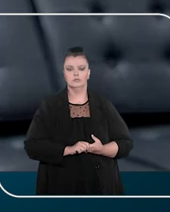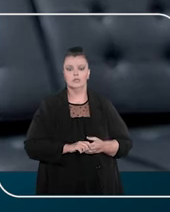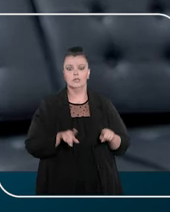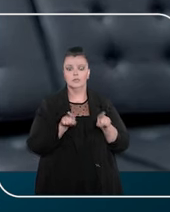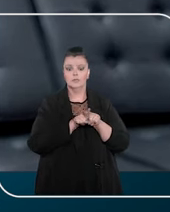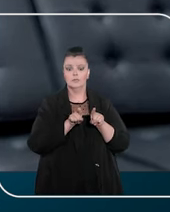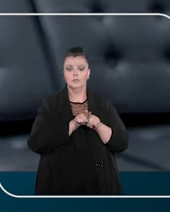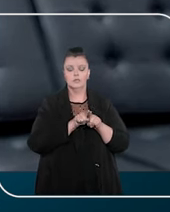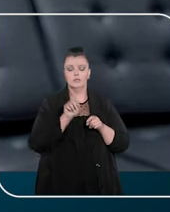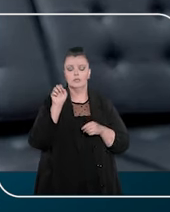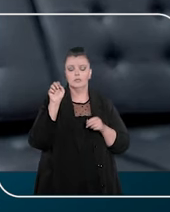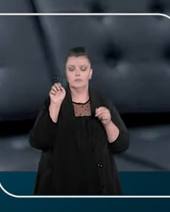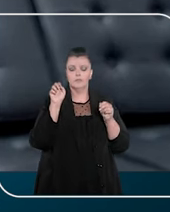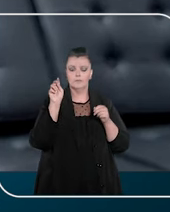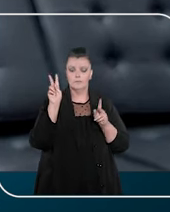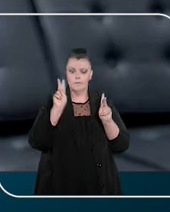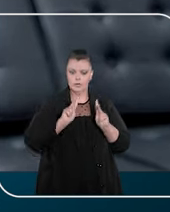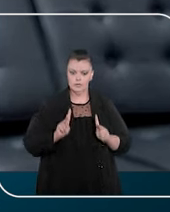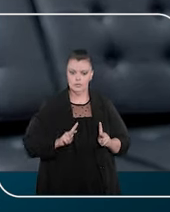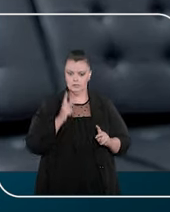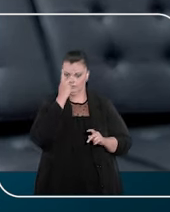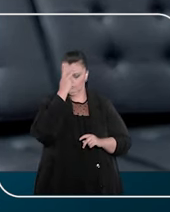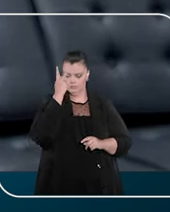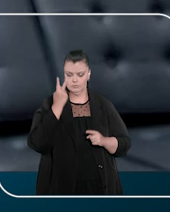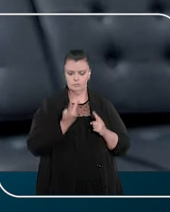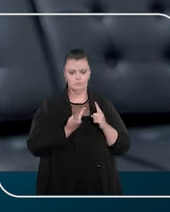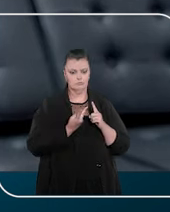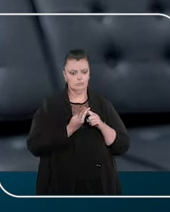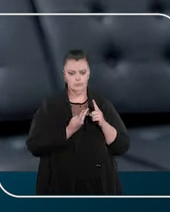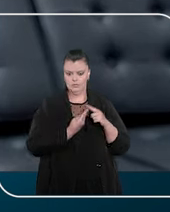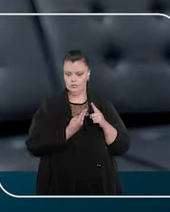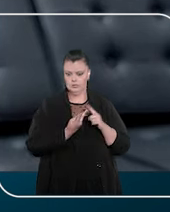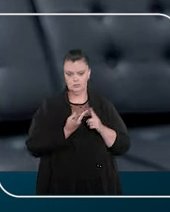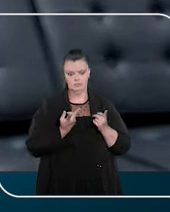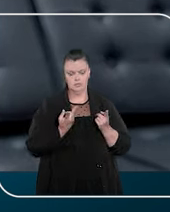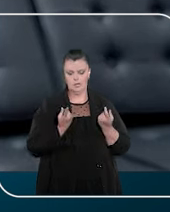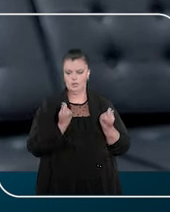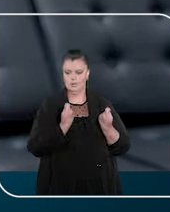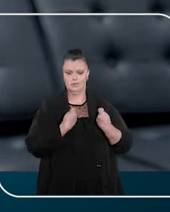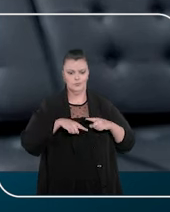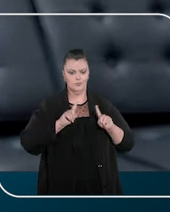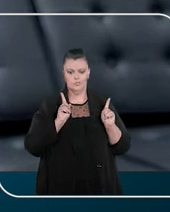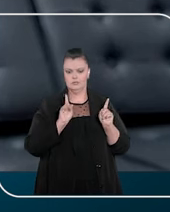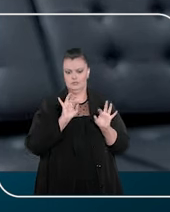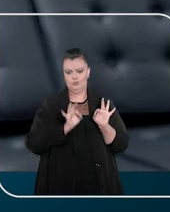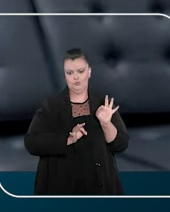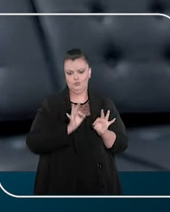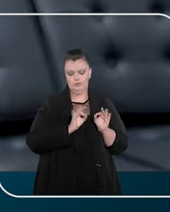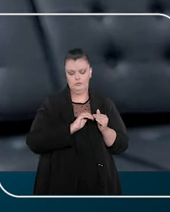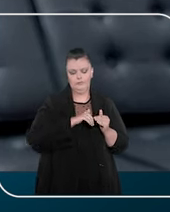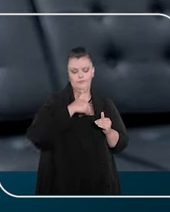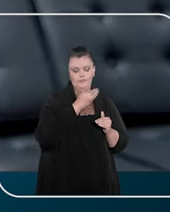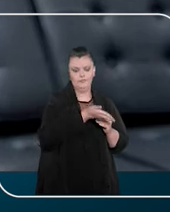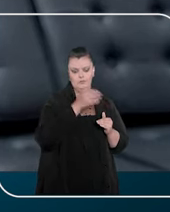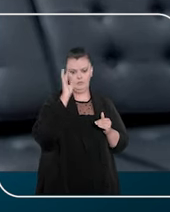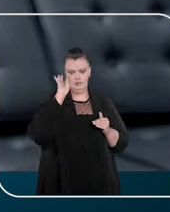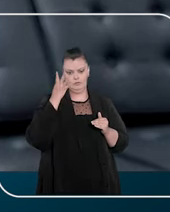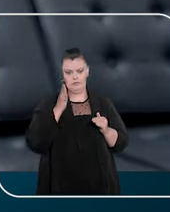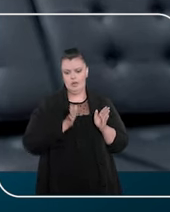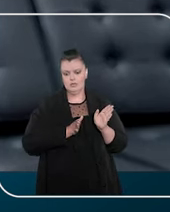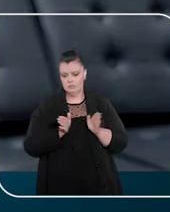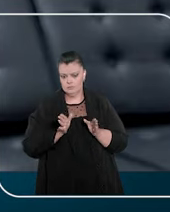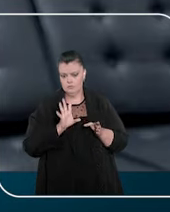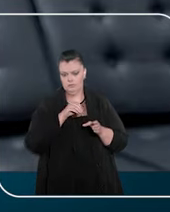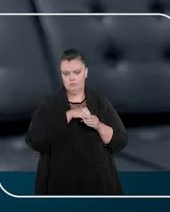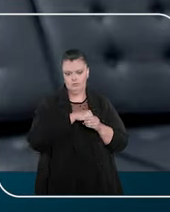entre os litigantes, né, que talvez nem precisassem do Poder Judiciário se tivessem acesso a outras formas de resolução